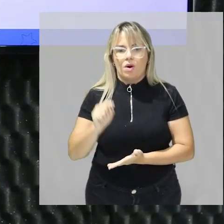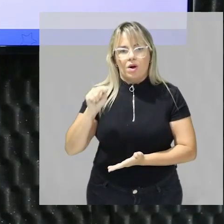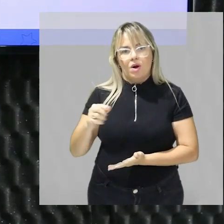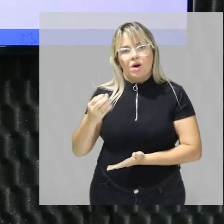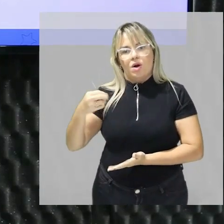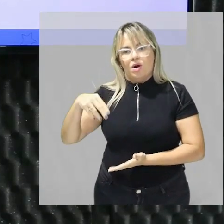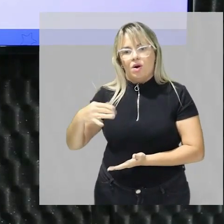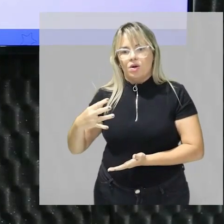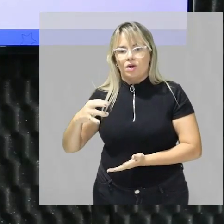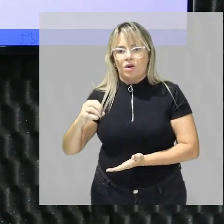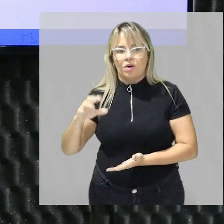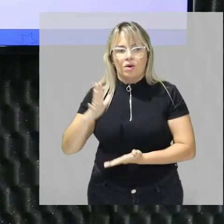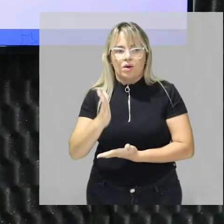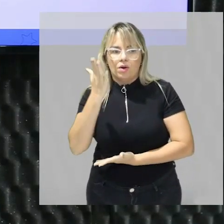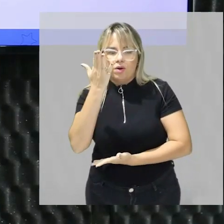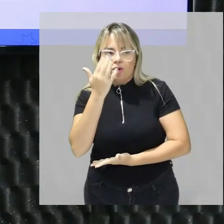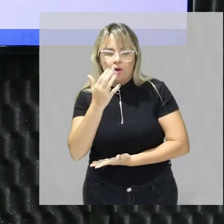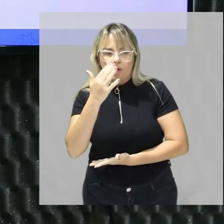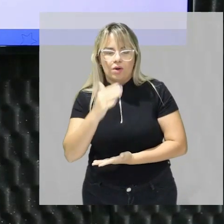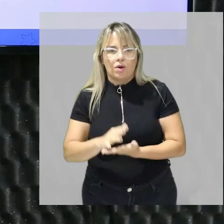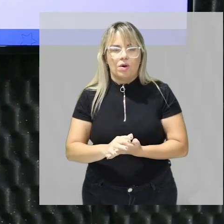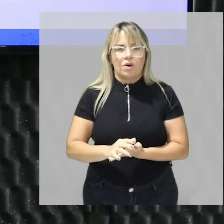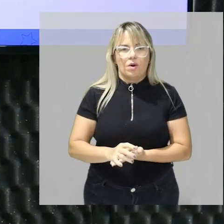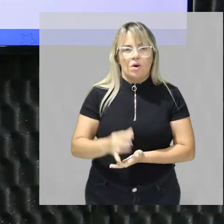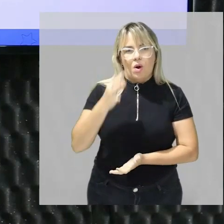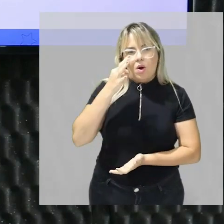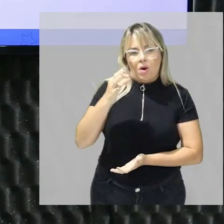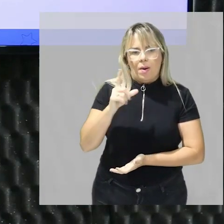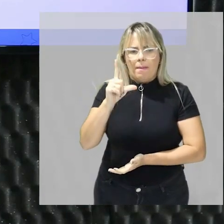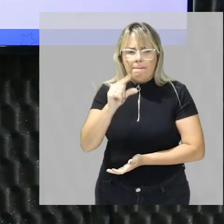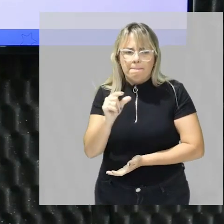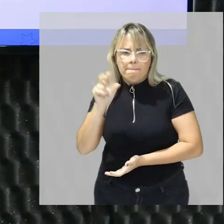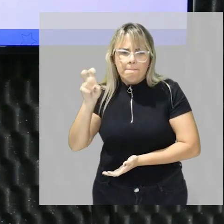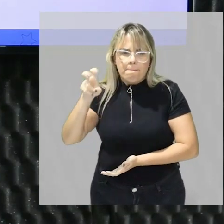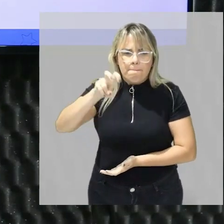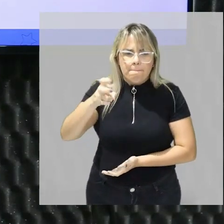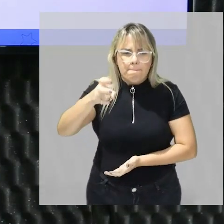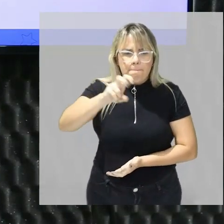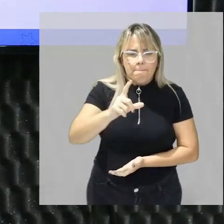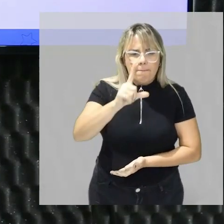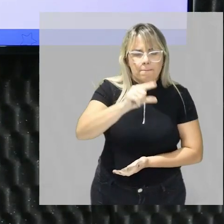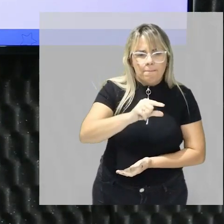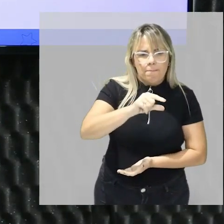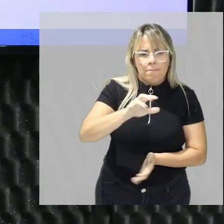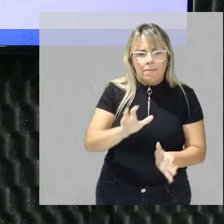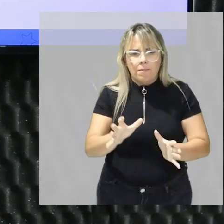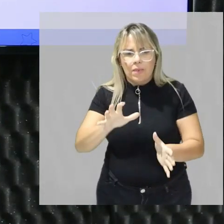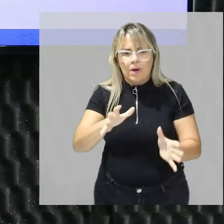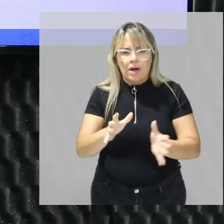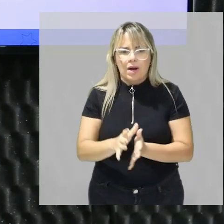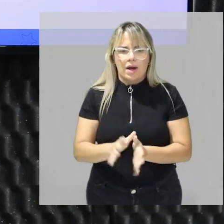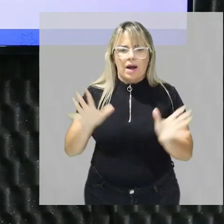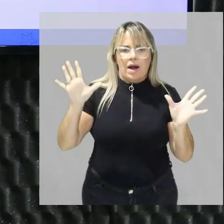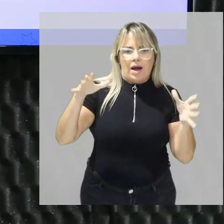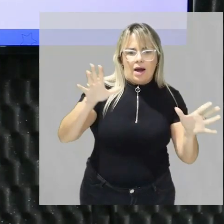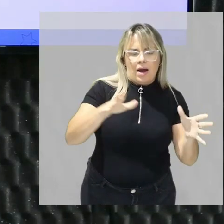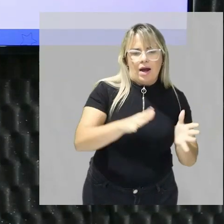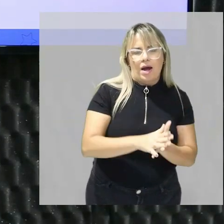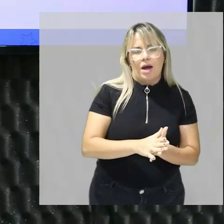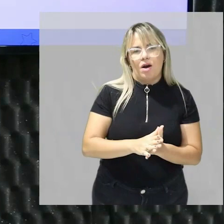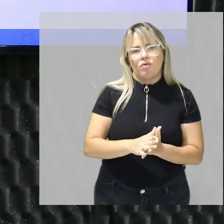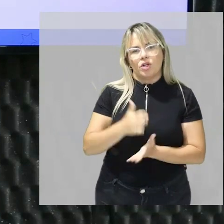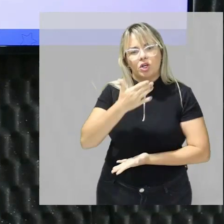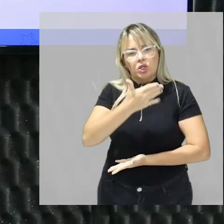de roedores, pequenos répteis, aves, caules doces, mel e frutos. Então, como vocês